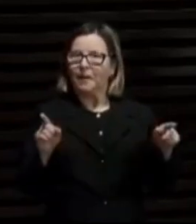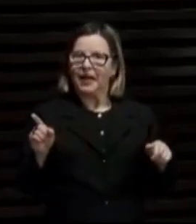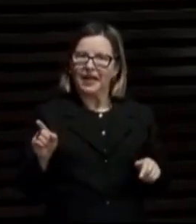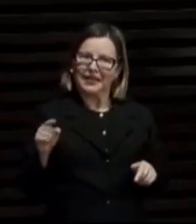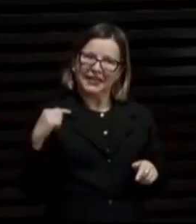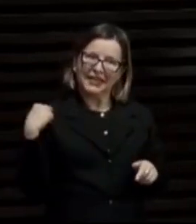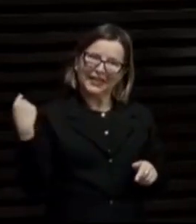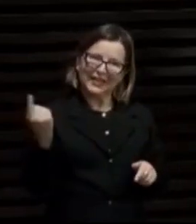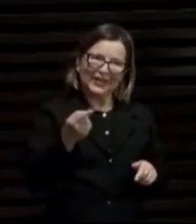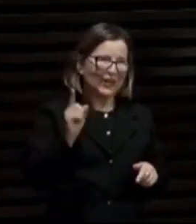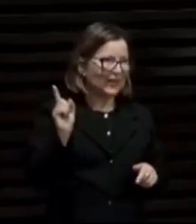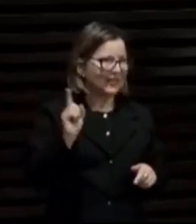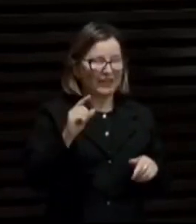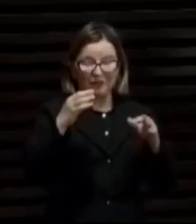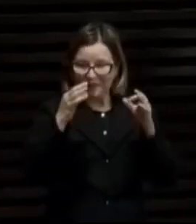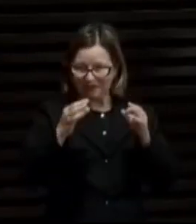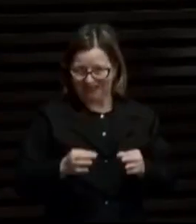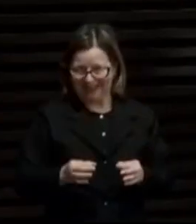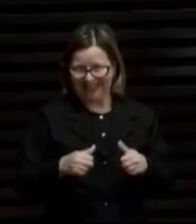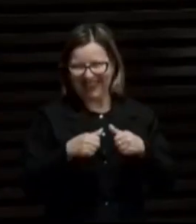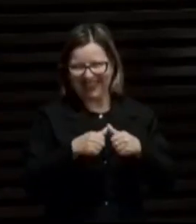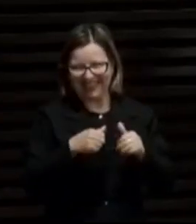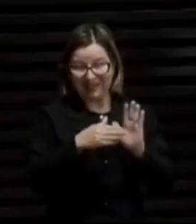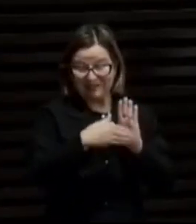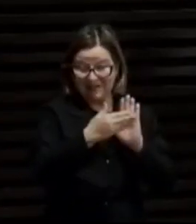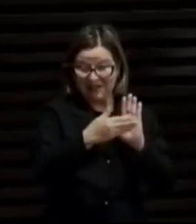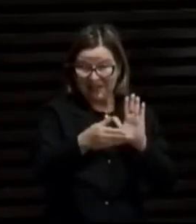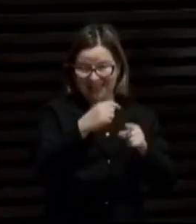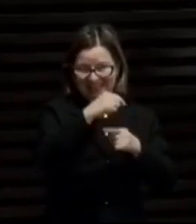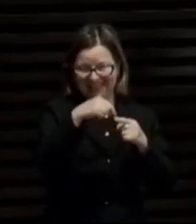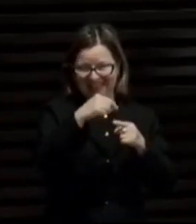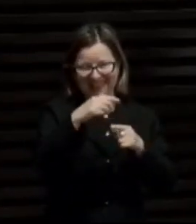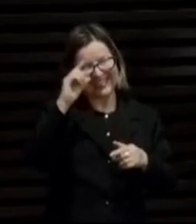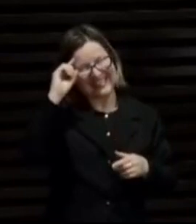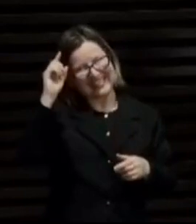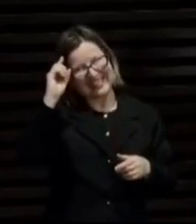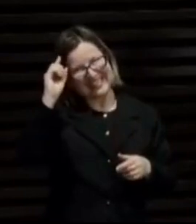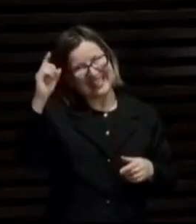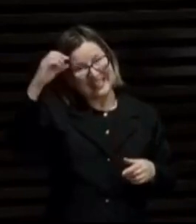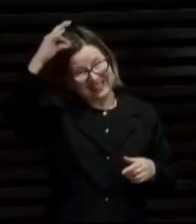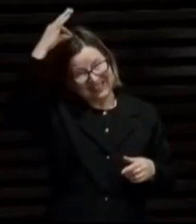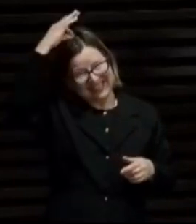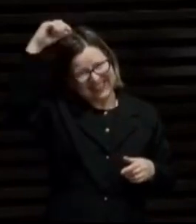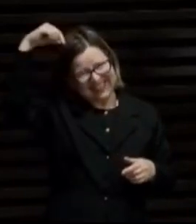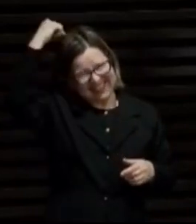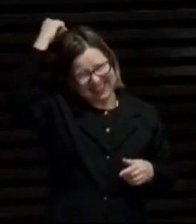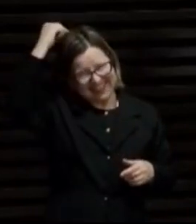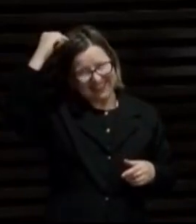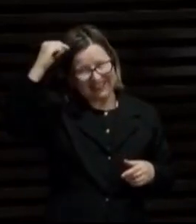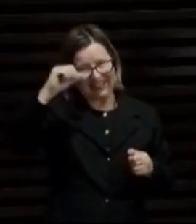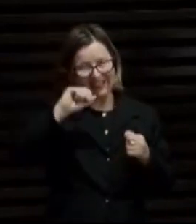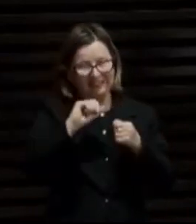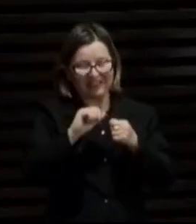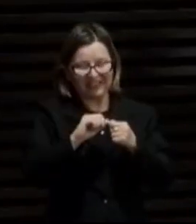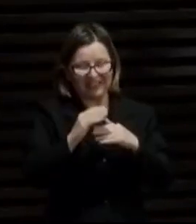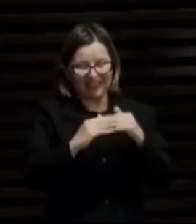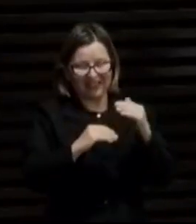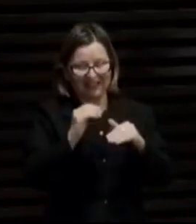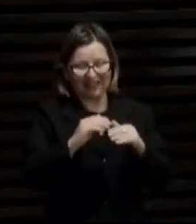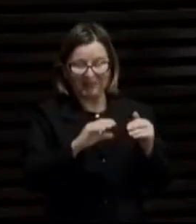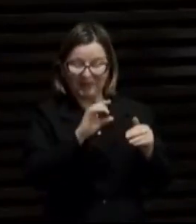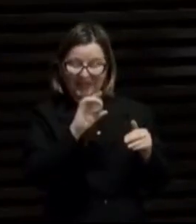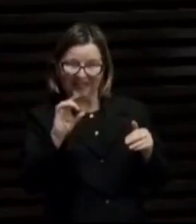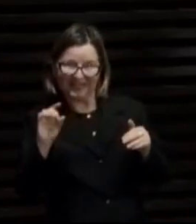processo de santificação, que é cada dia o Espírito Santo tratando com cada um de nós, tirando aquilo que